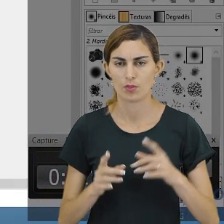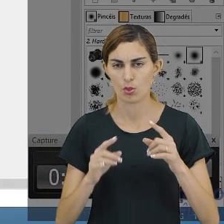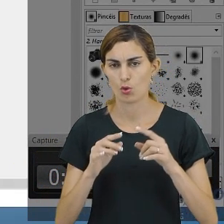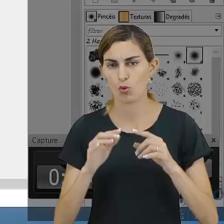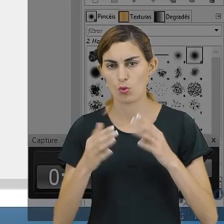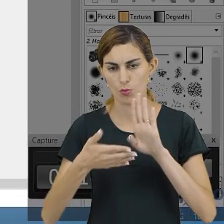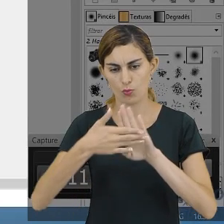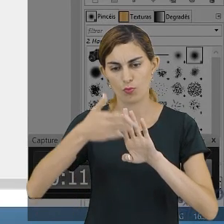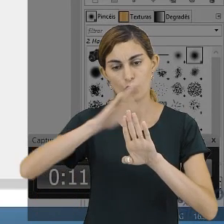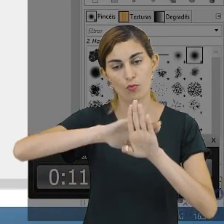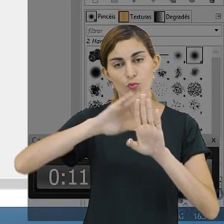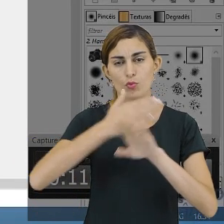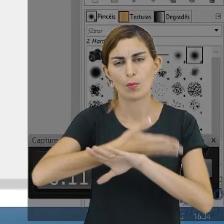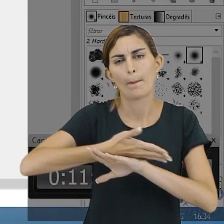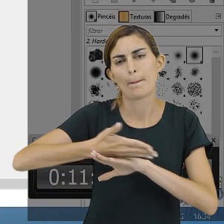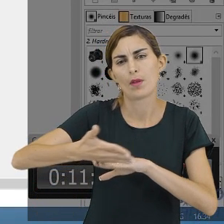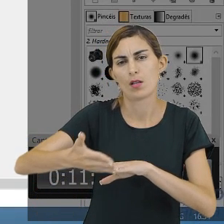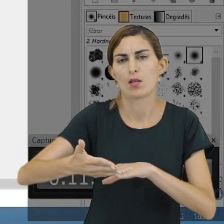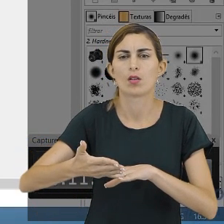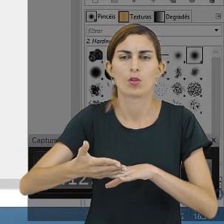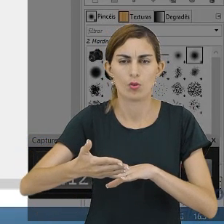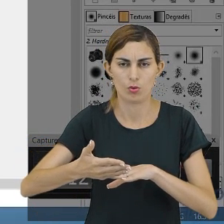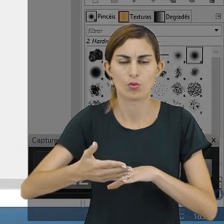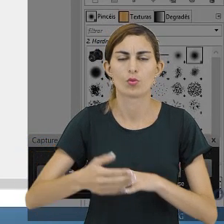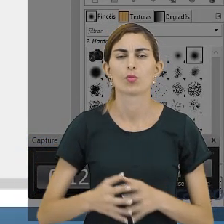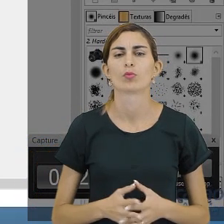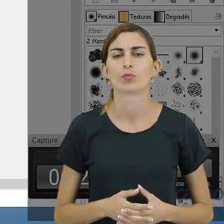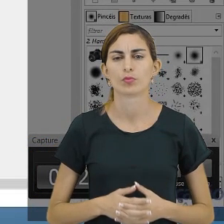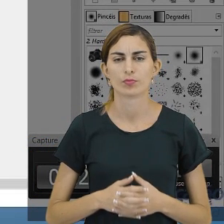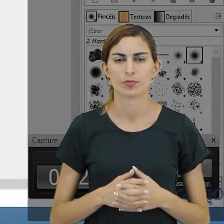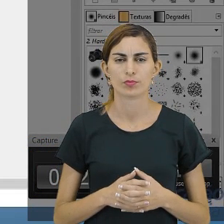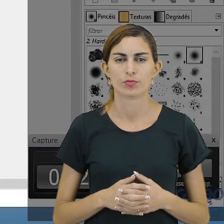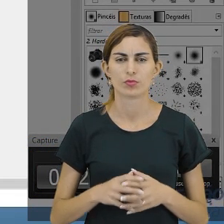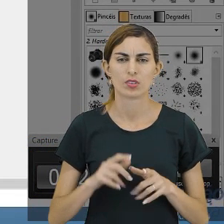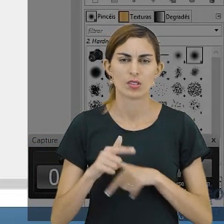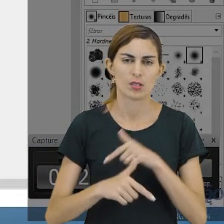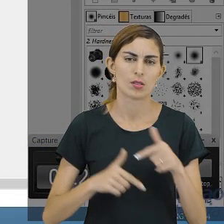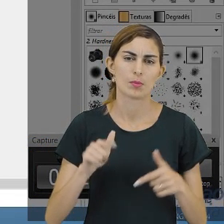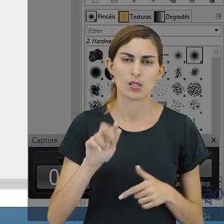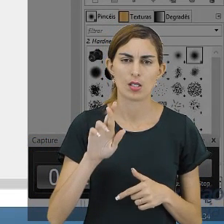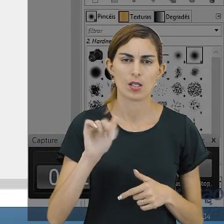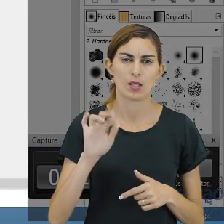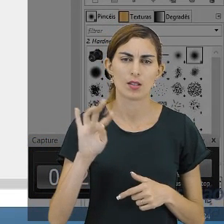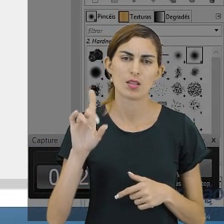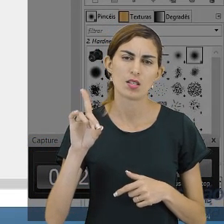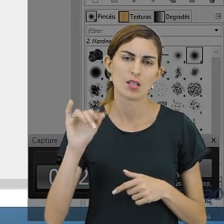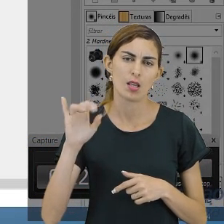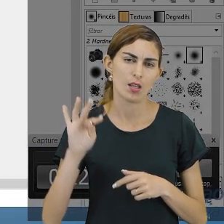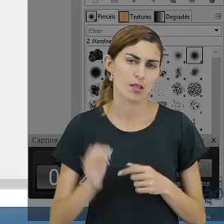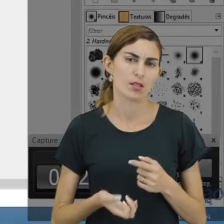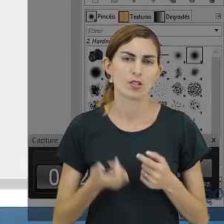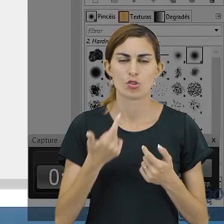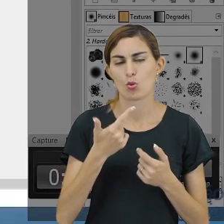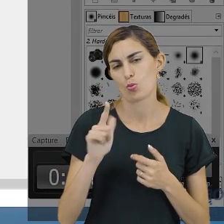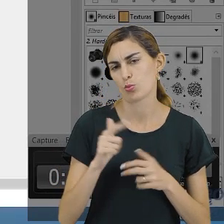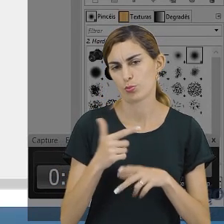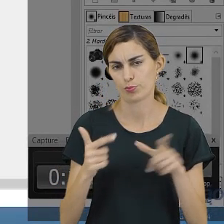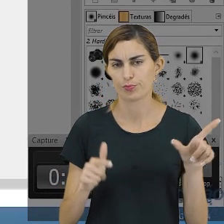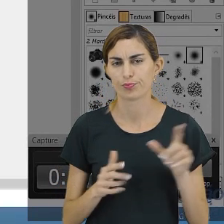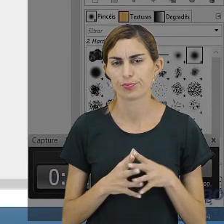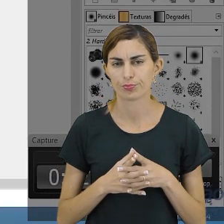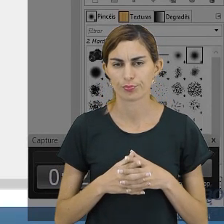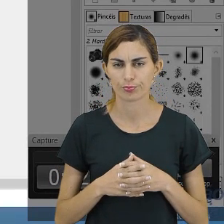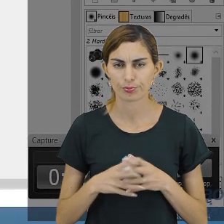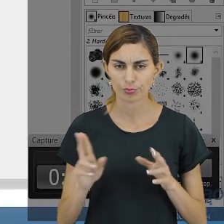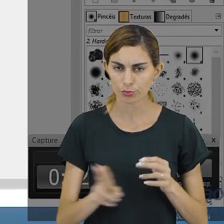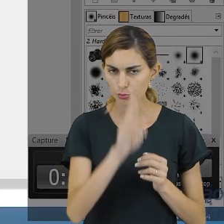esse fundo branco da imagem da máquina fotográfica, para conseguir trabalhar com gradientes ou com composições um pouco mais